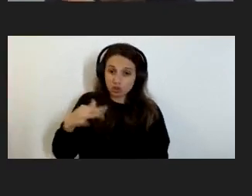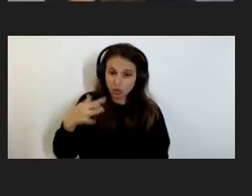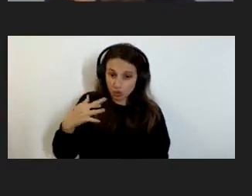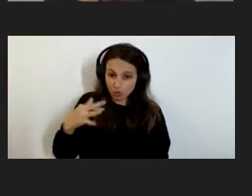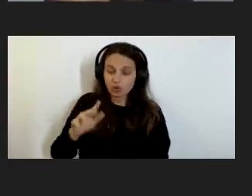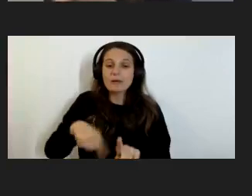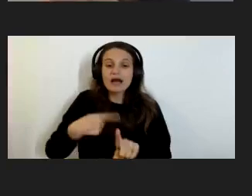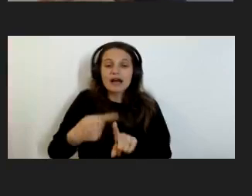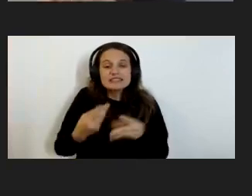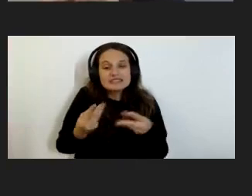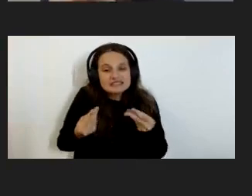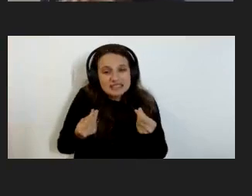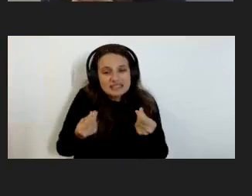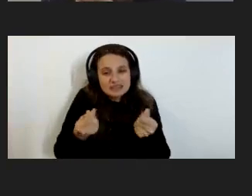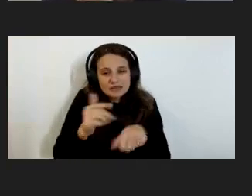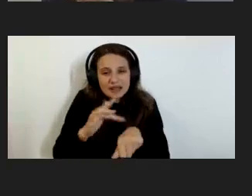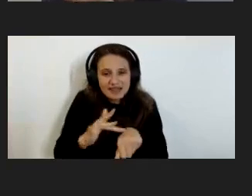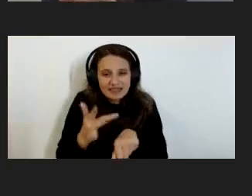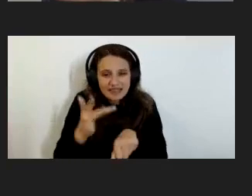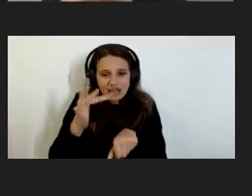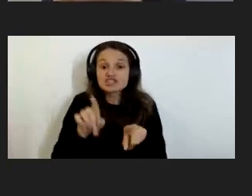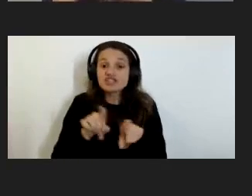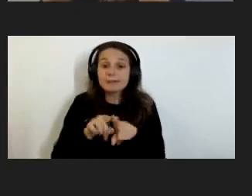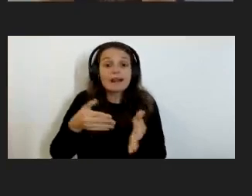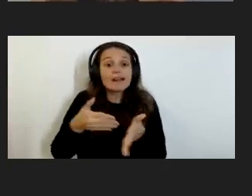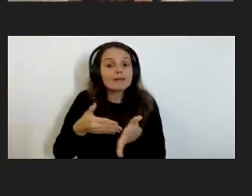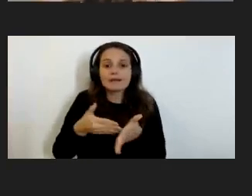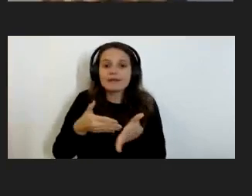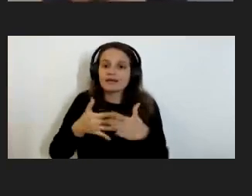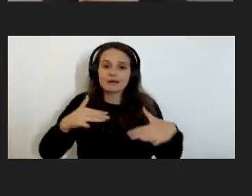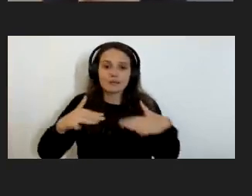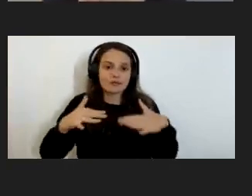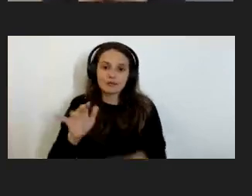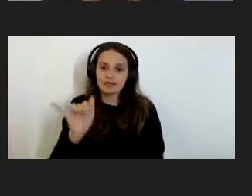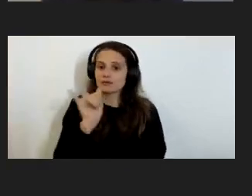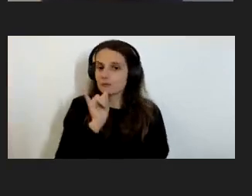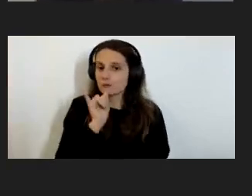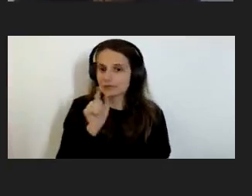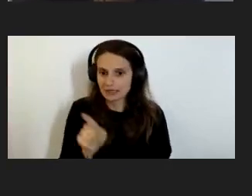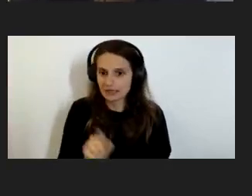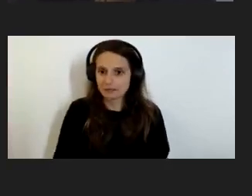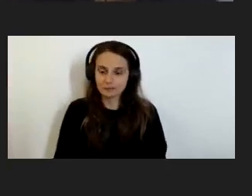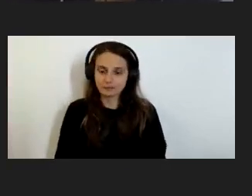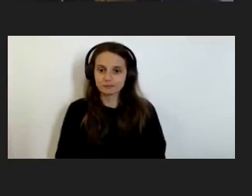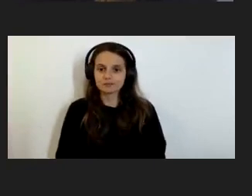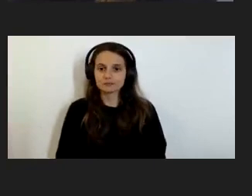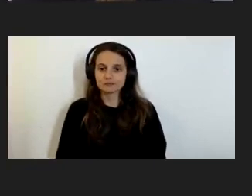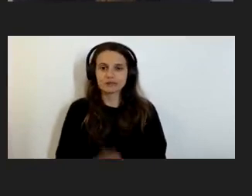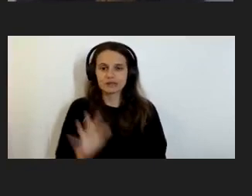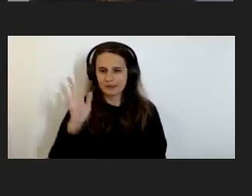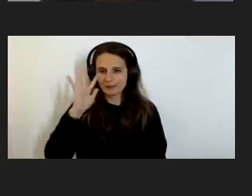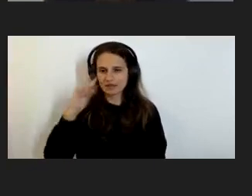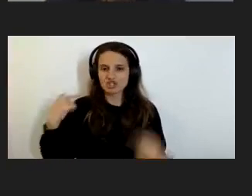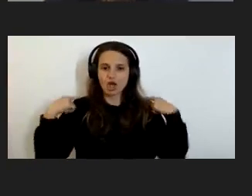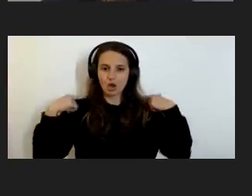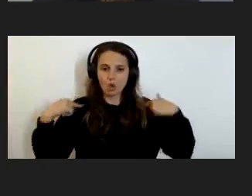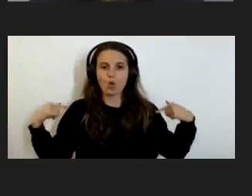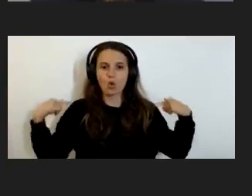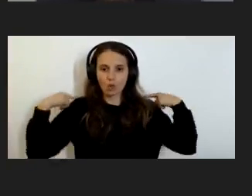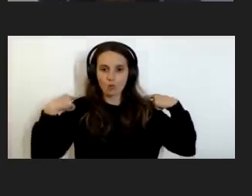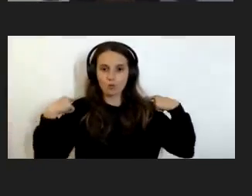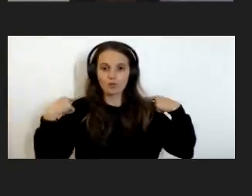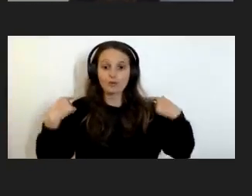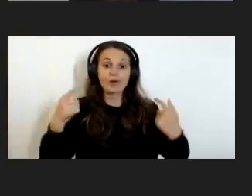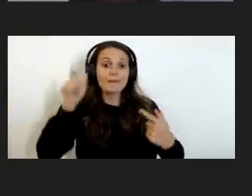sensibilidade e limitação de movimento. Vou dar um exemplo para vocês. Tendinite, vou colocar no ombro, né? A pessoa não consegue